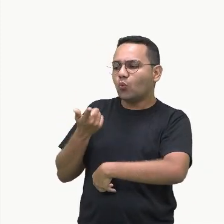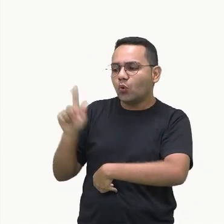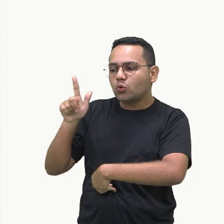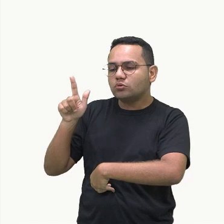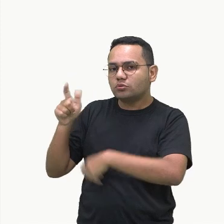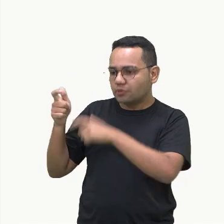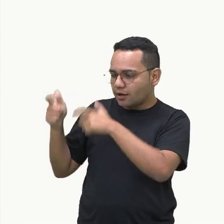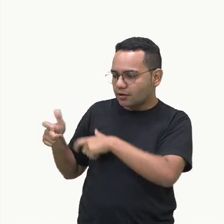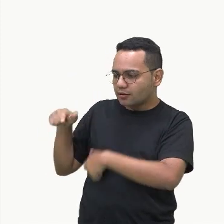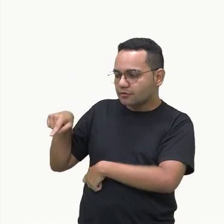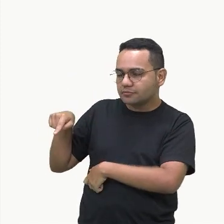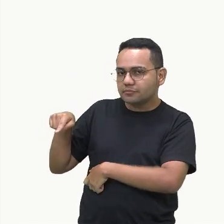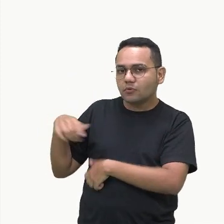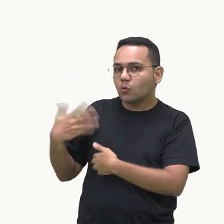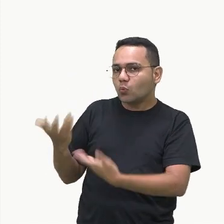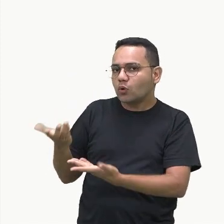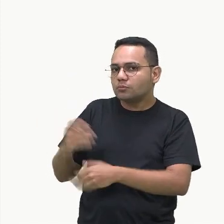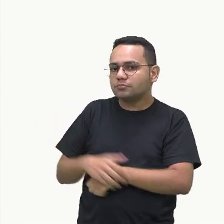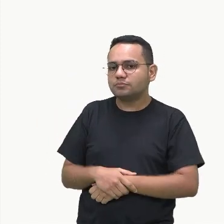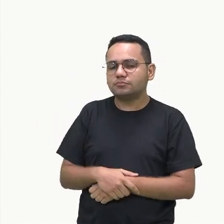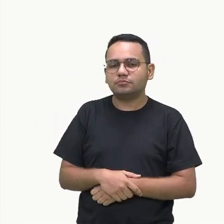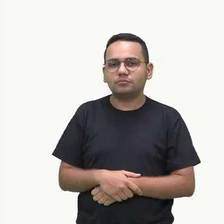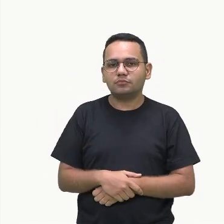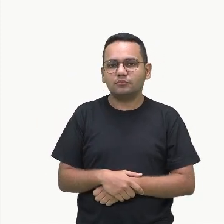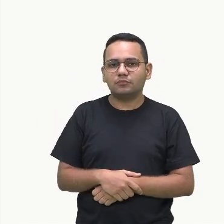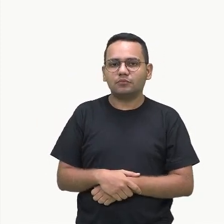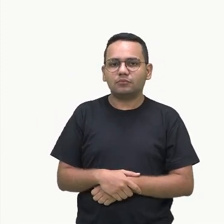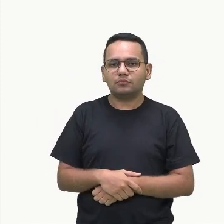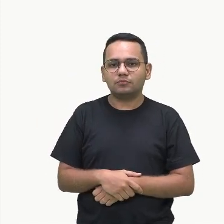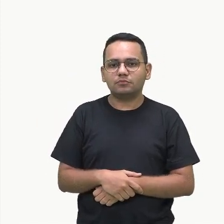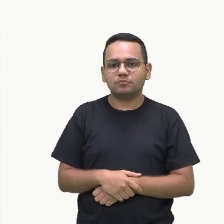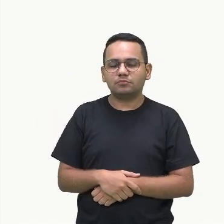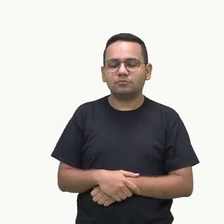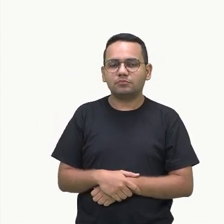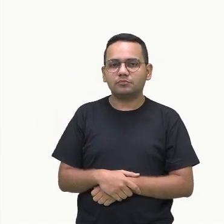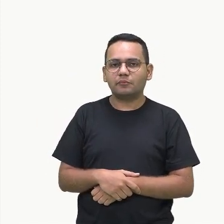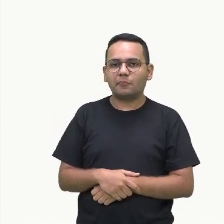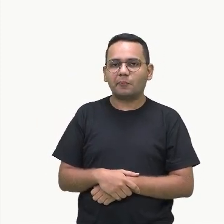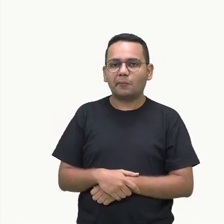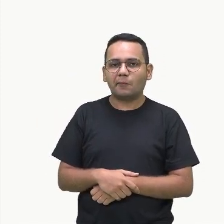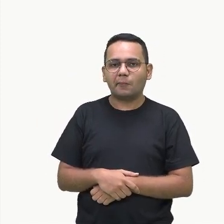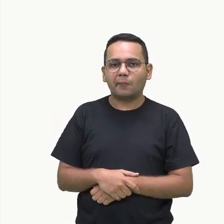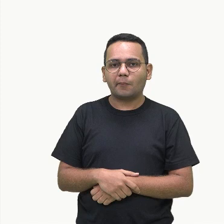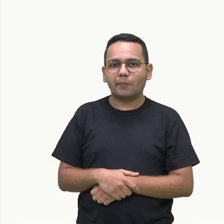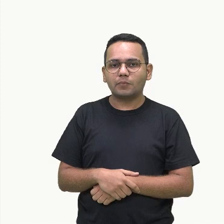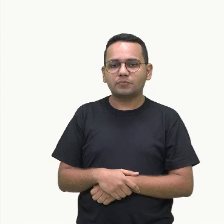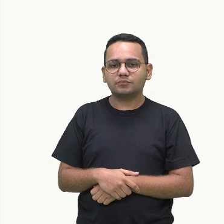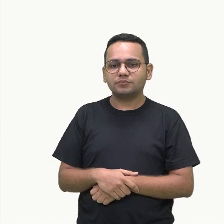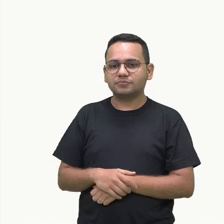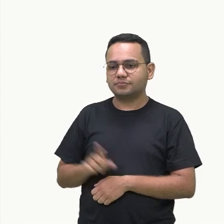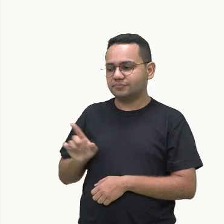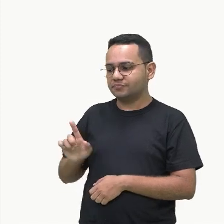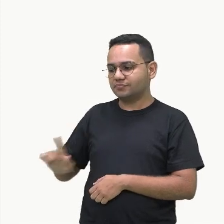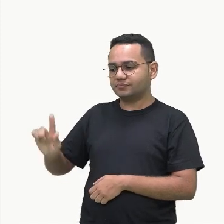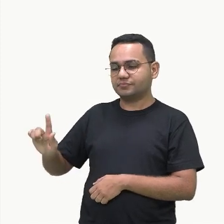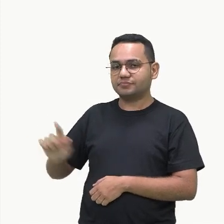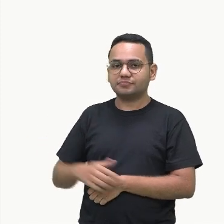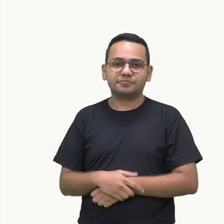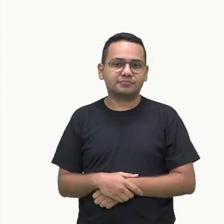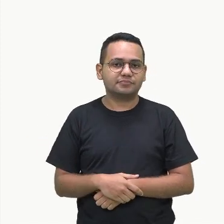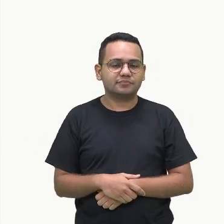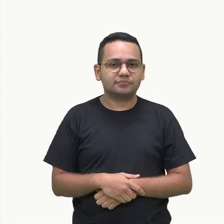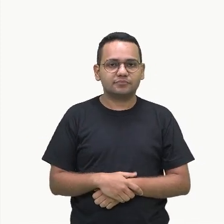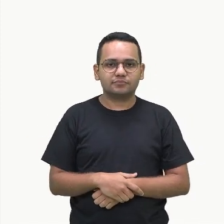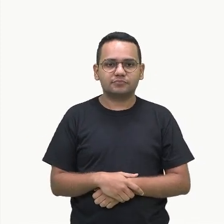lado oposto ao A em relação à transversal T na região externa? É o ângulo